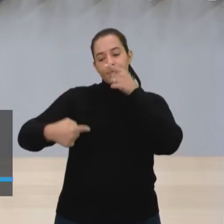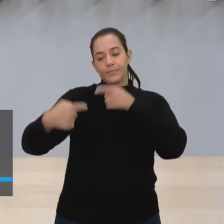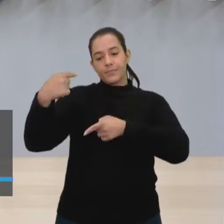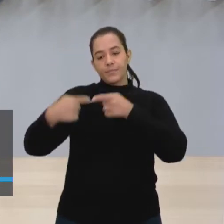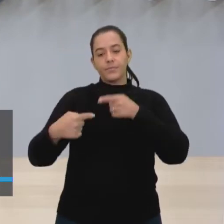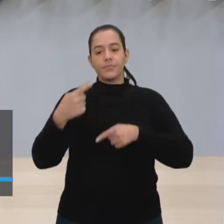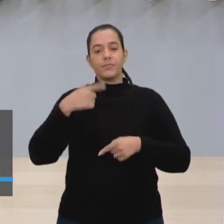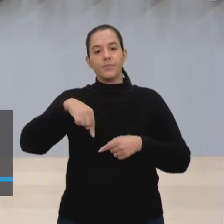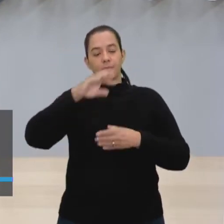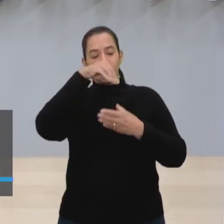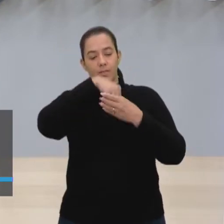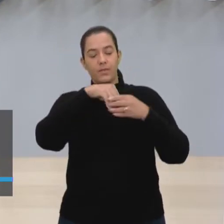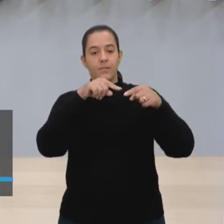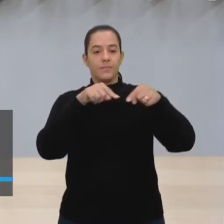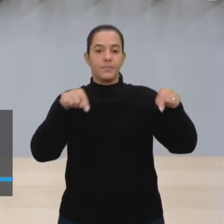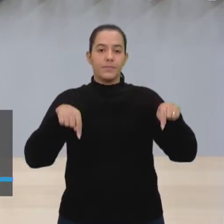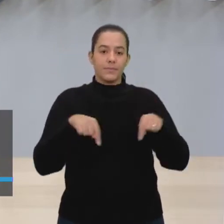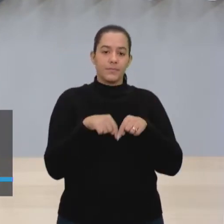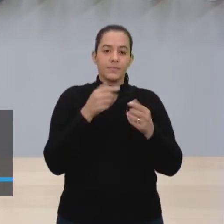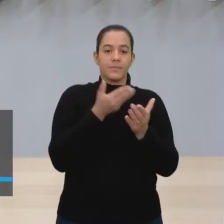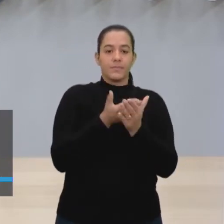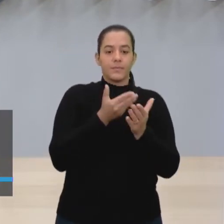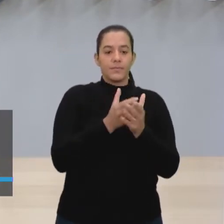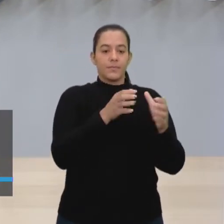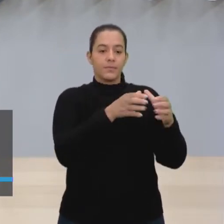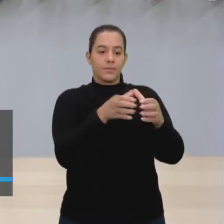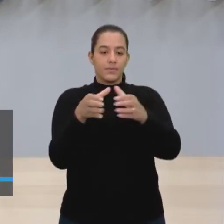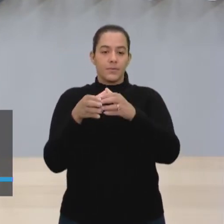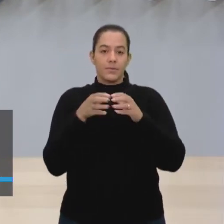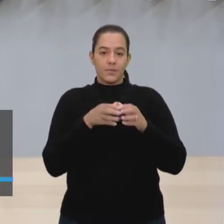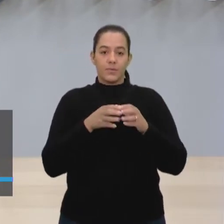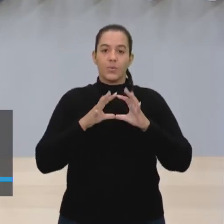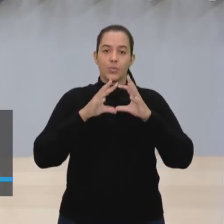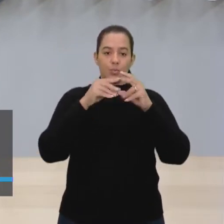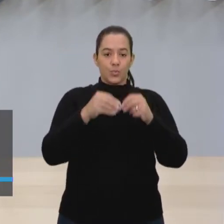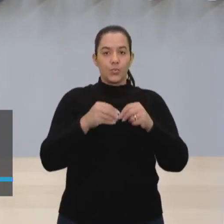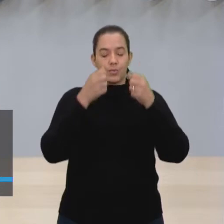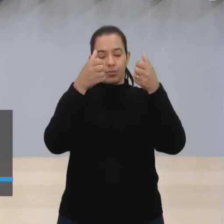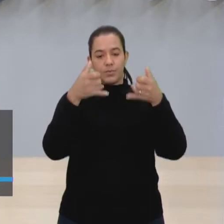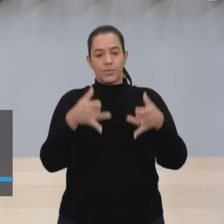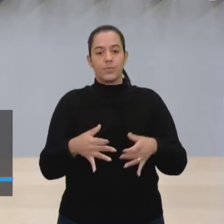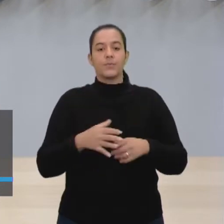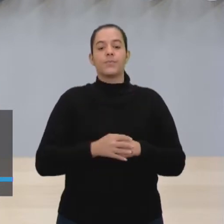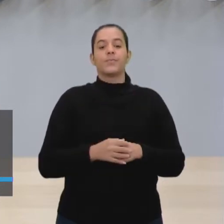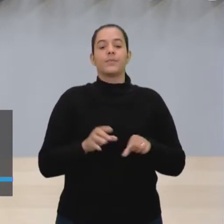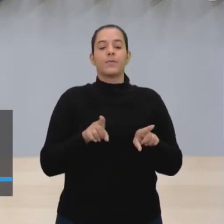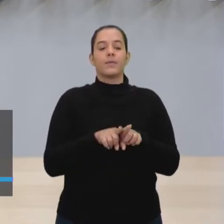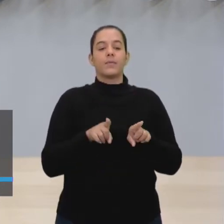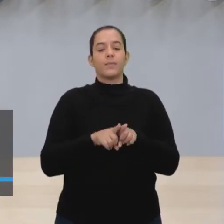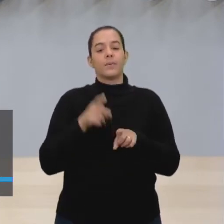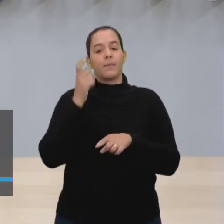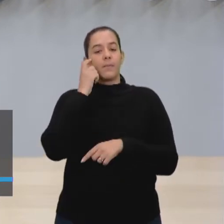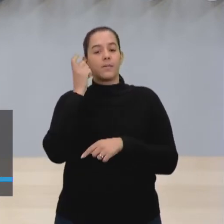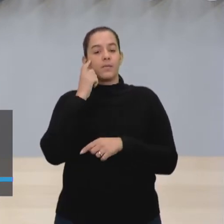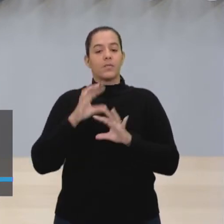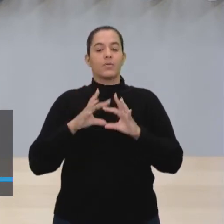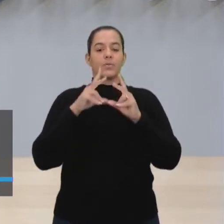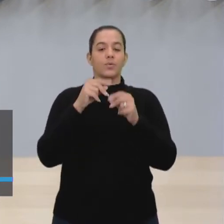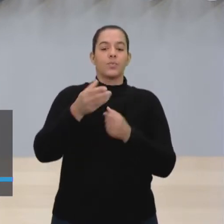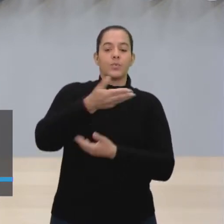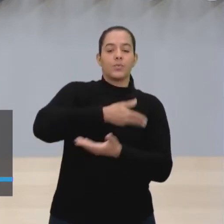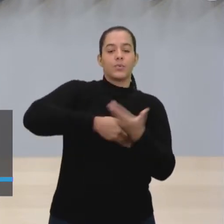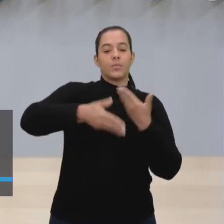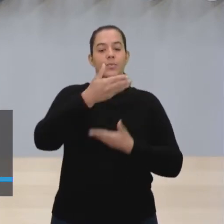então na sala de aula, nos grupos, tudo isso a gente vai propor aqui, tá? Pensar também nos suportes de veiculação. O que é o